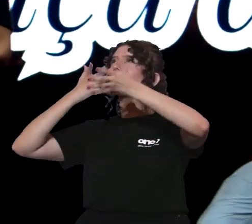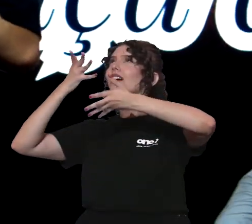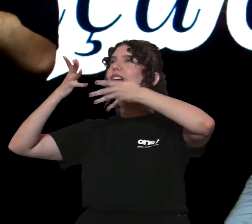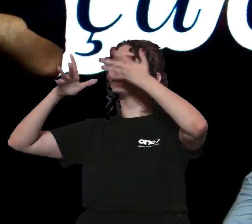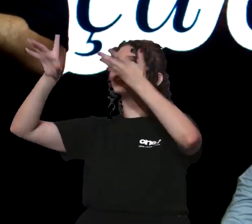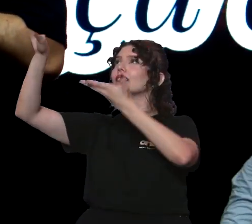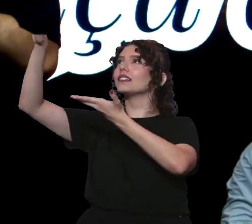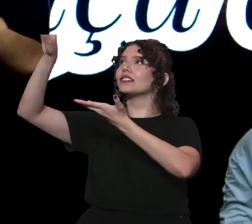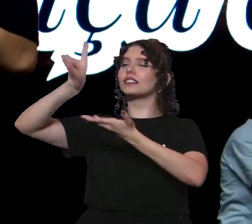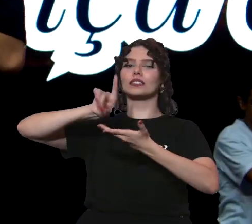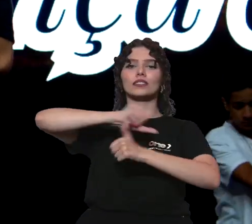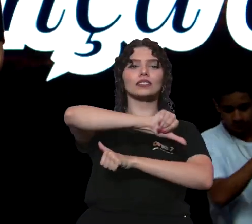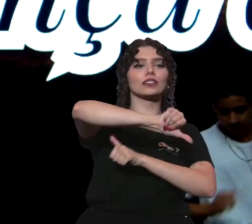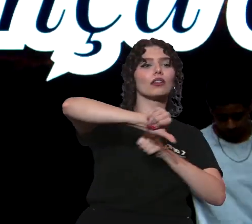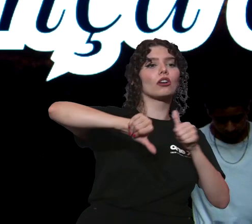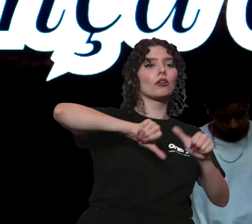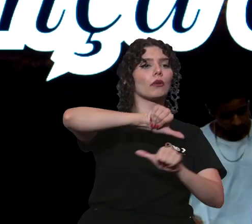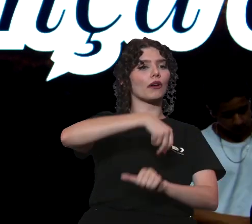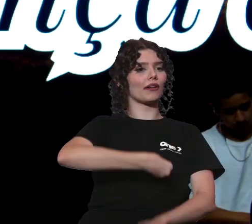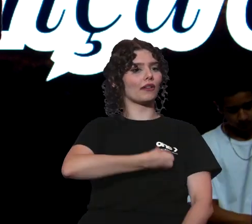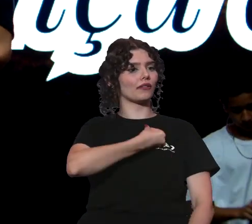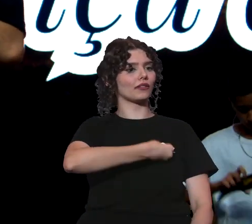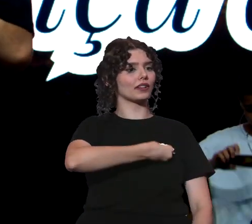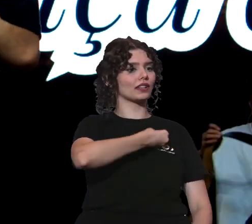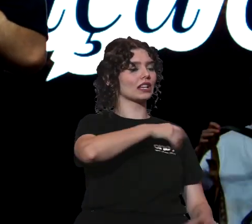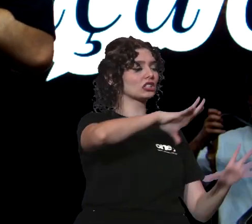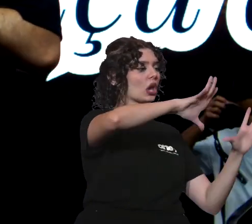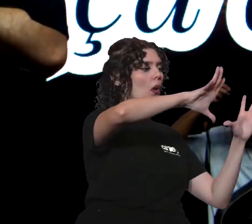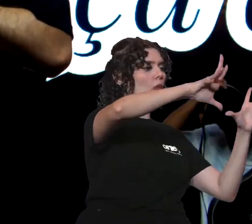minha vida e a vida das pessoas que estão ao meu redor.